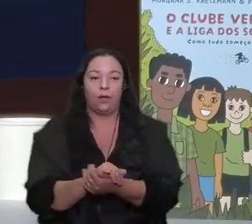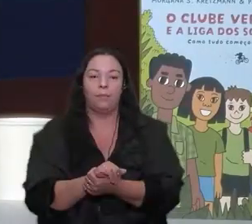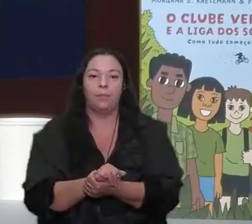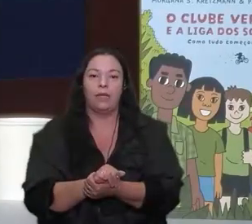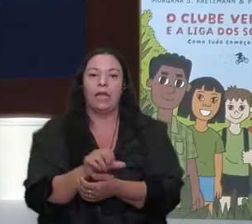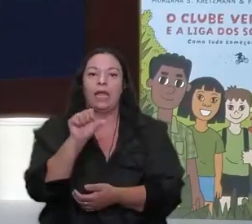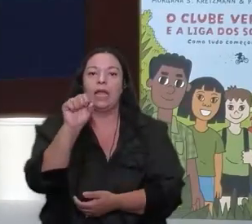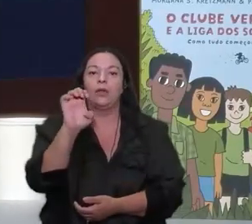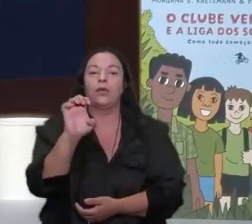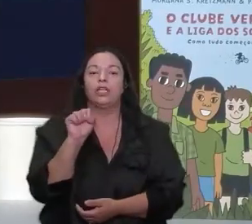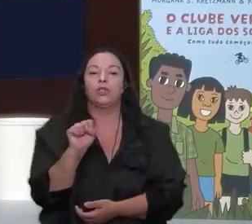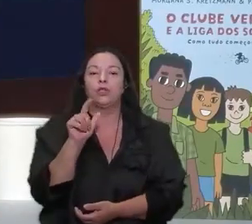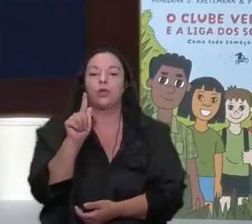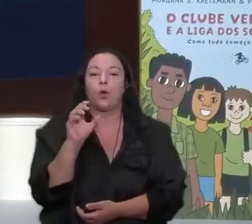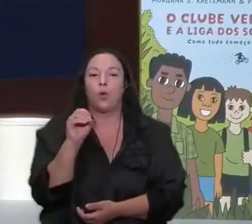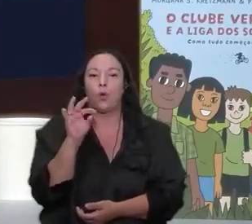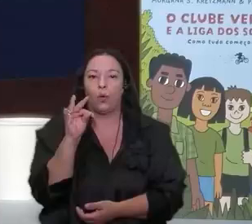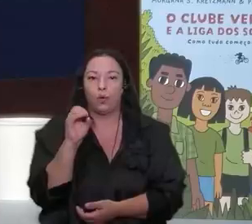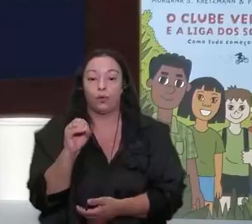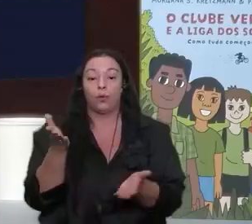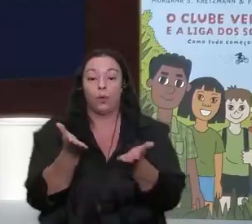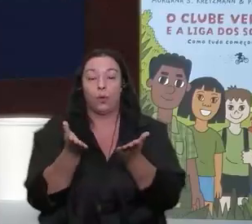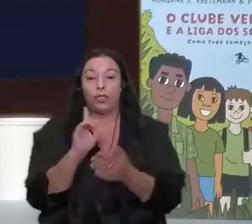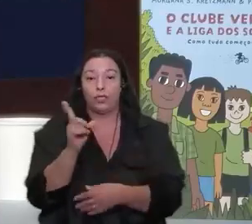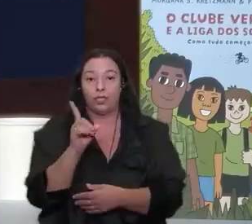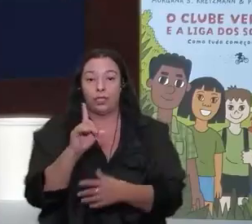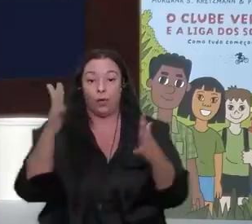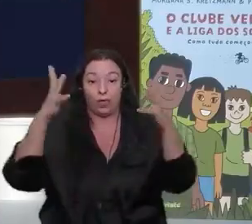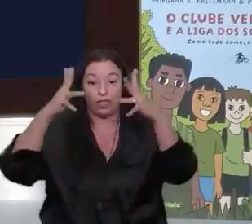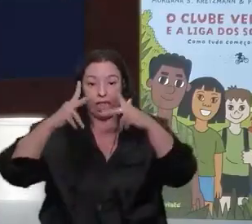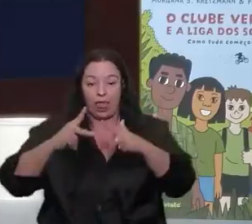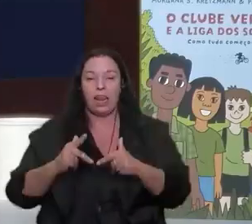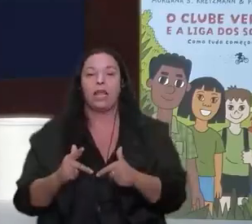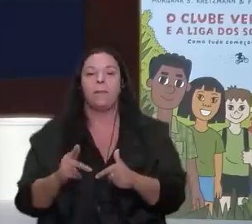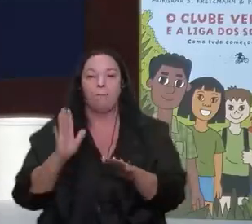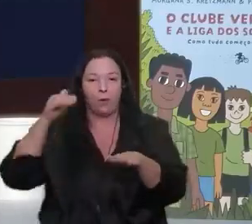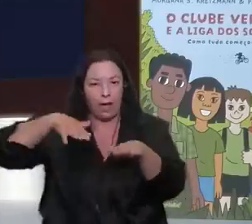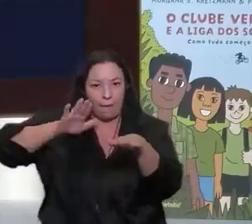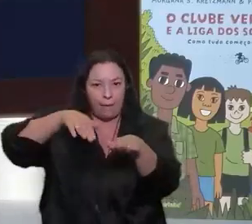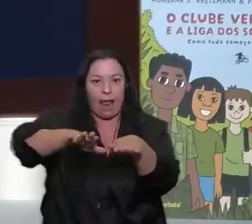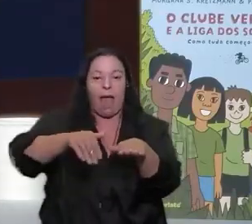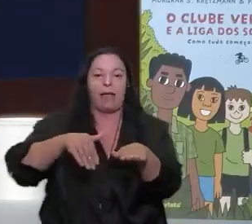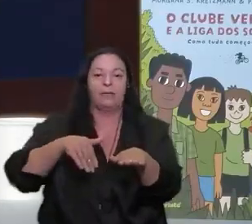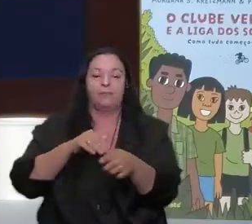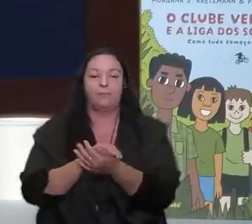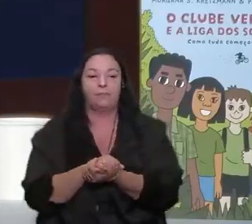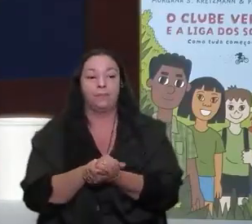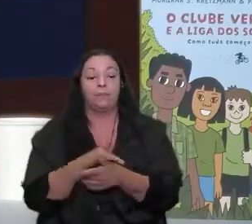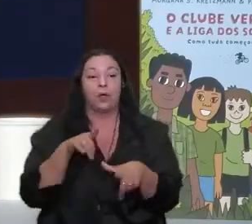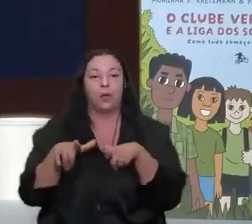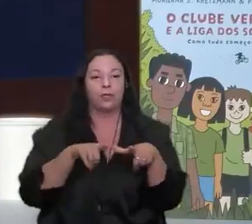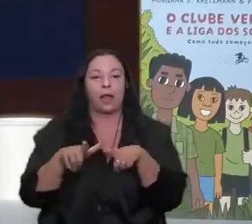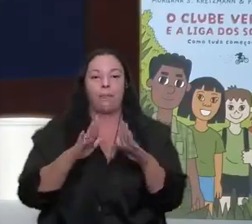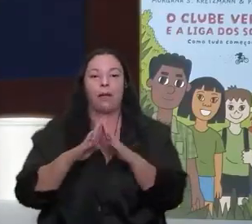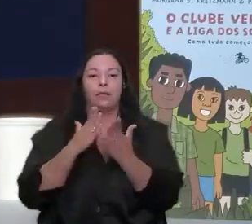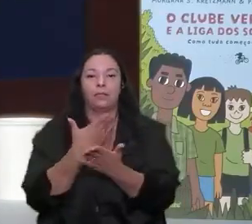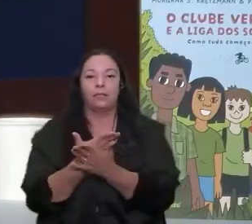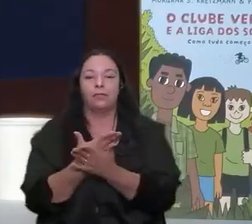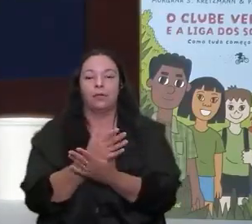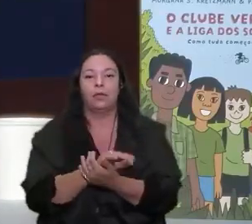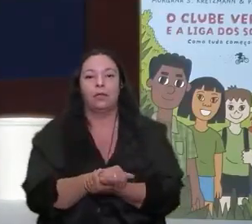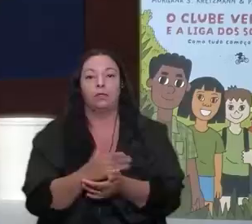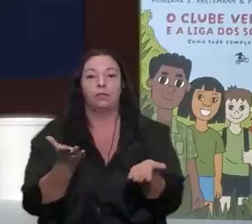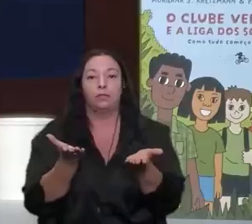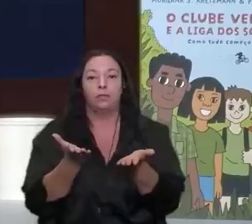esgoto a céu aberto. Hoje não, hoje ele chega limpo na praia. Mas tudo começou com o trabalho das escolas. E